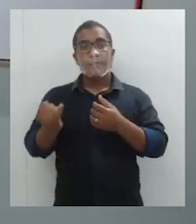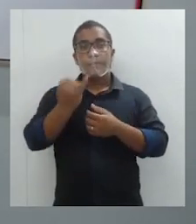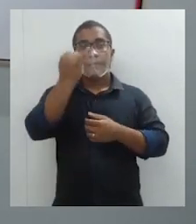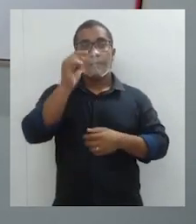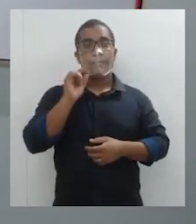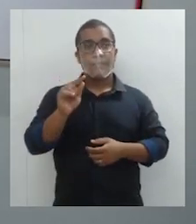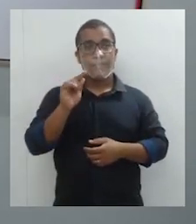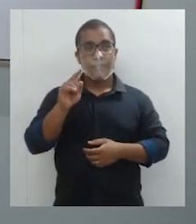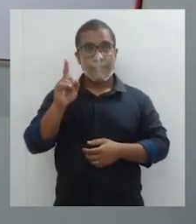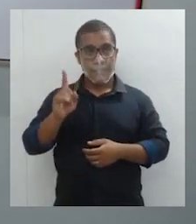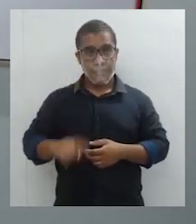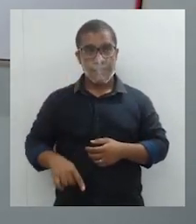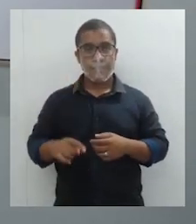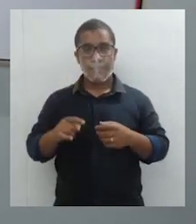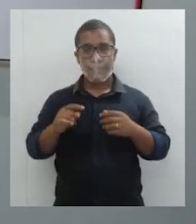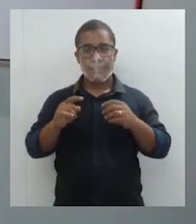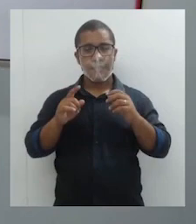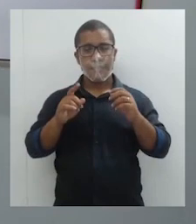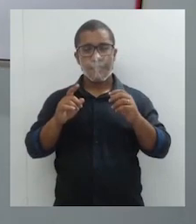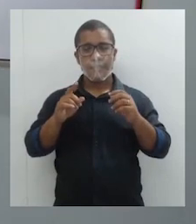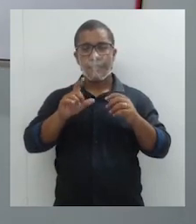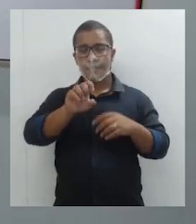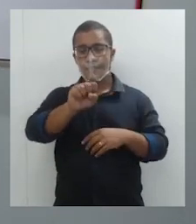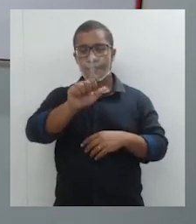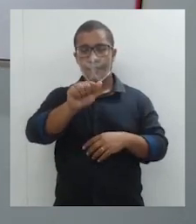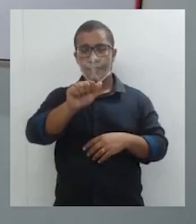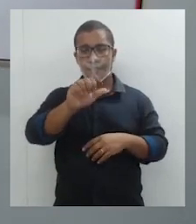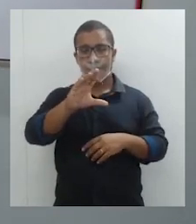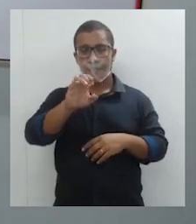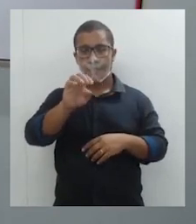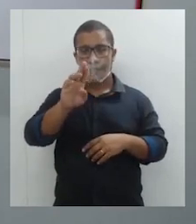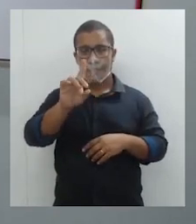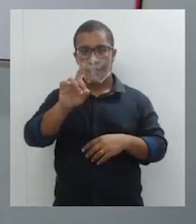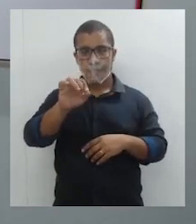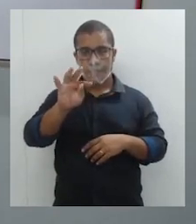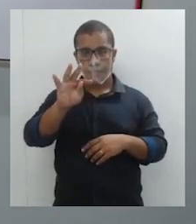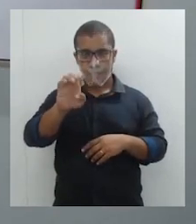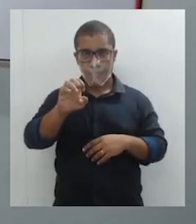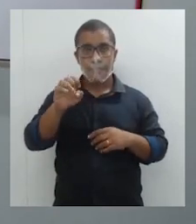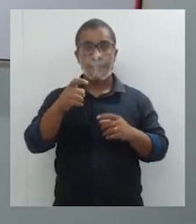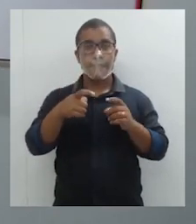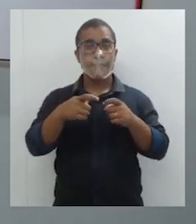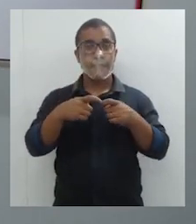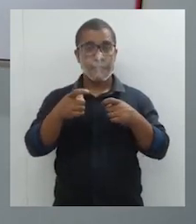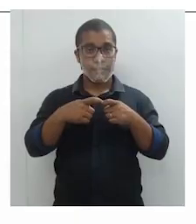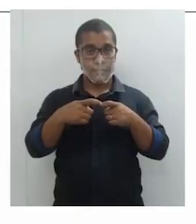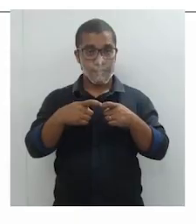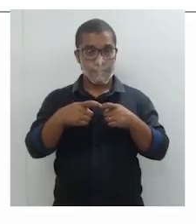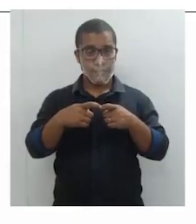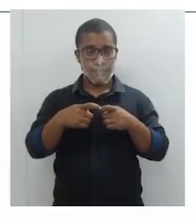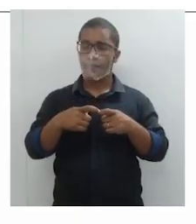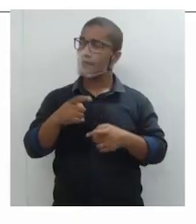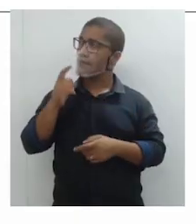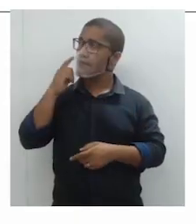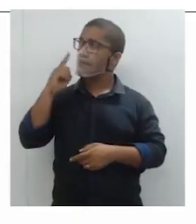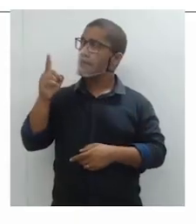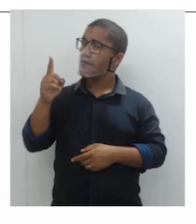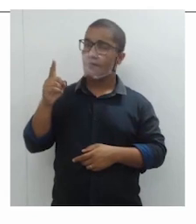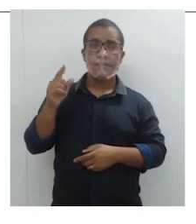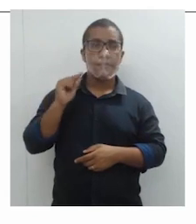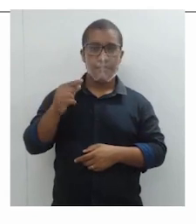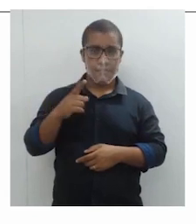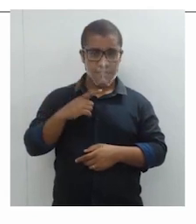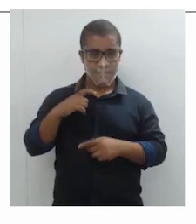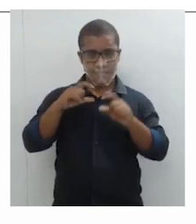temos na tela aqui os sacerdotes médicos vamos ver vamos conhecer aqui na tela que nós